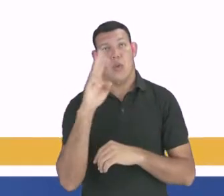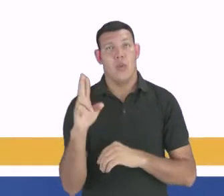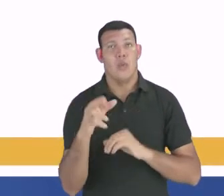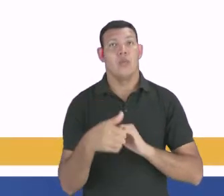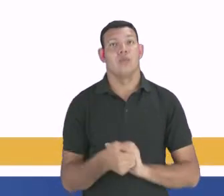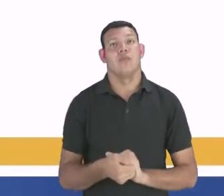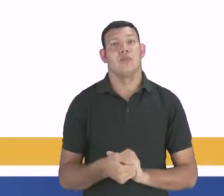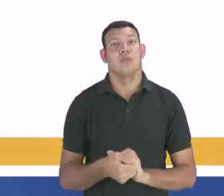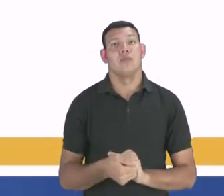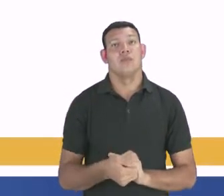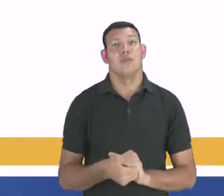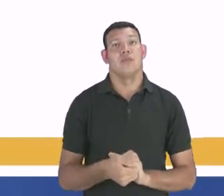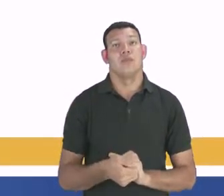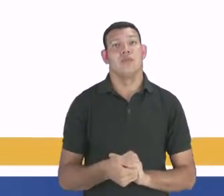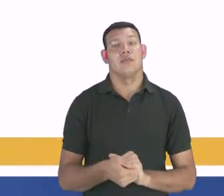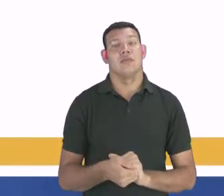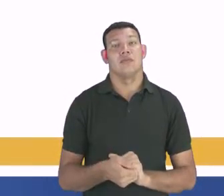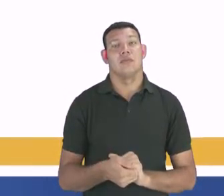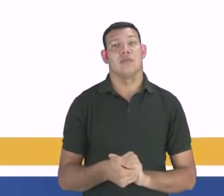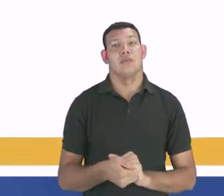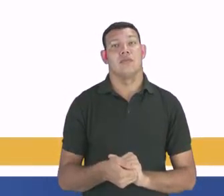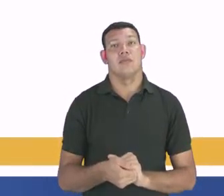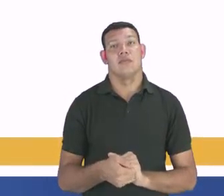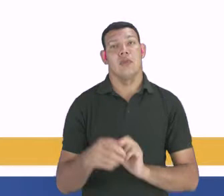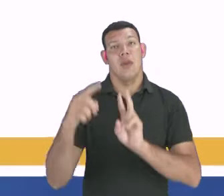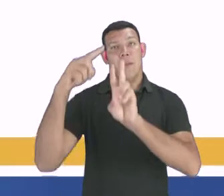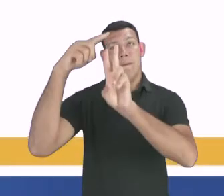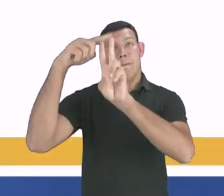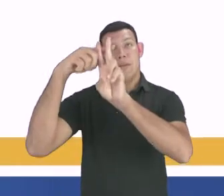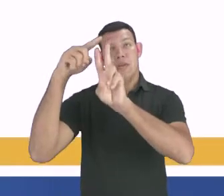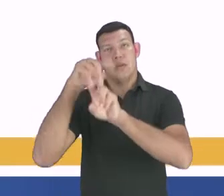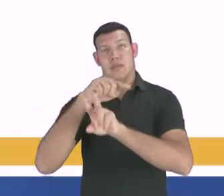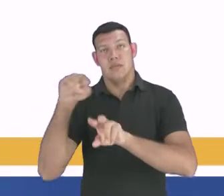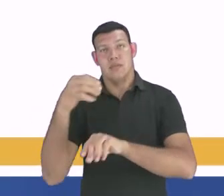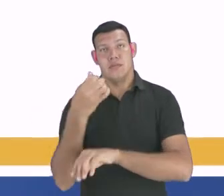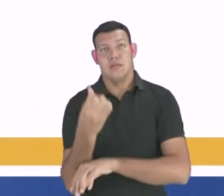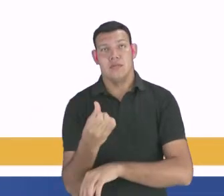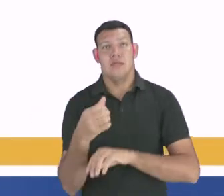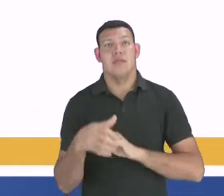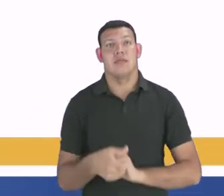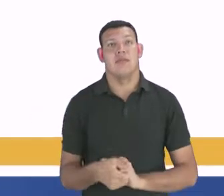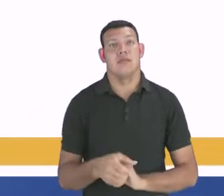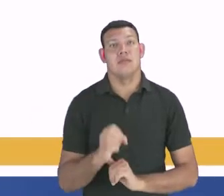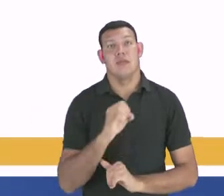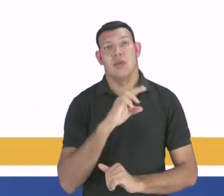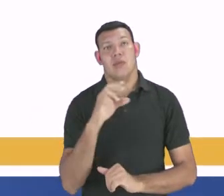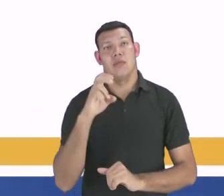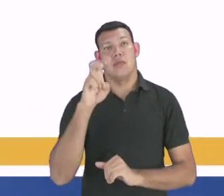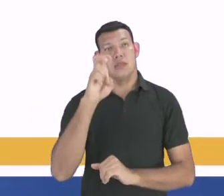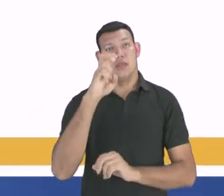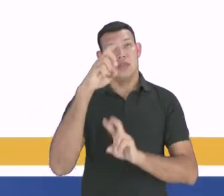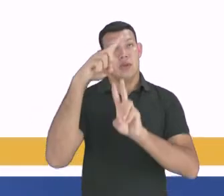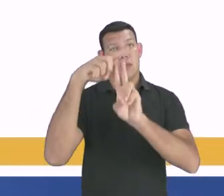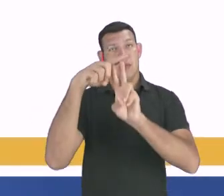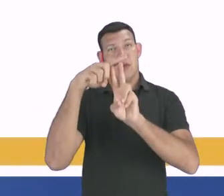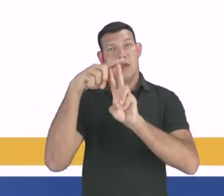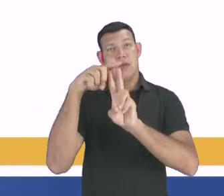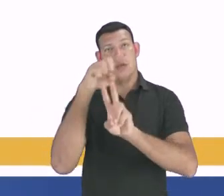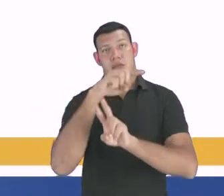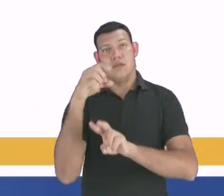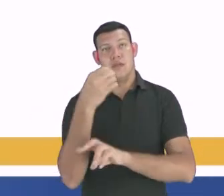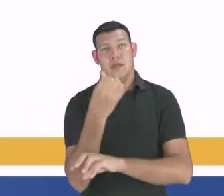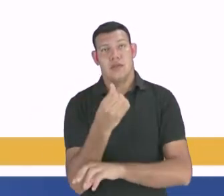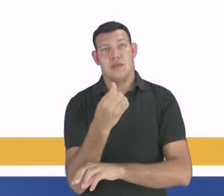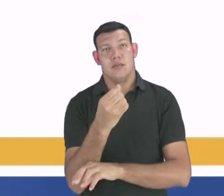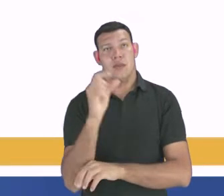também nós podemos ter 5π sobre 6 menor ou igual que x e menor que 2π. Isso no ciclo